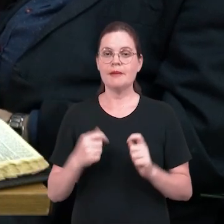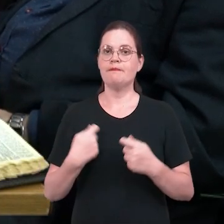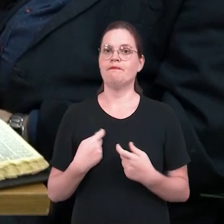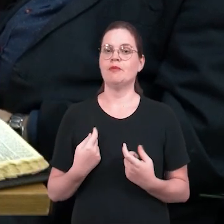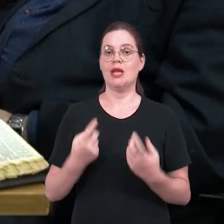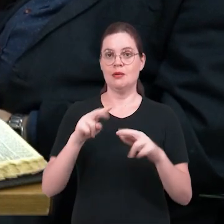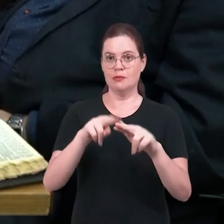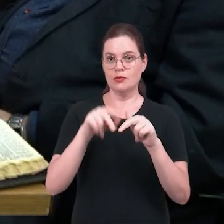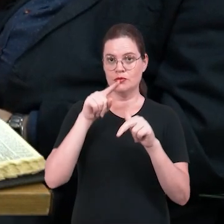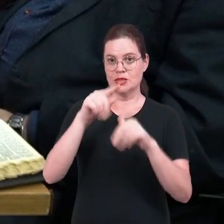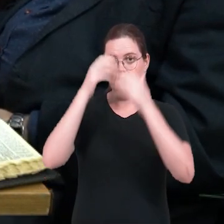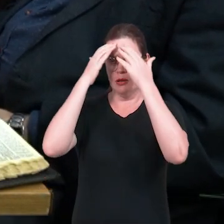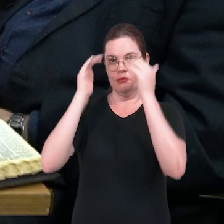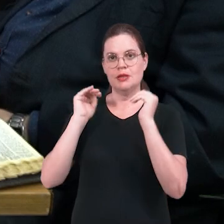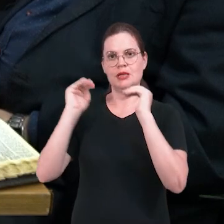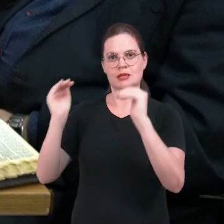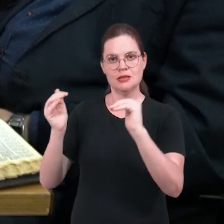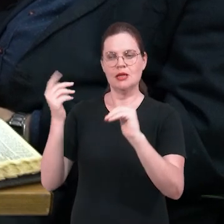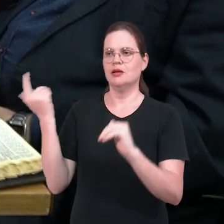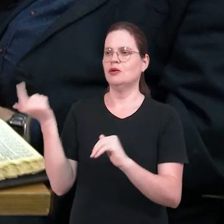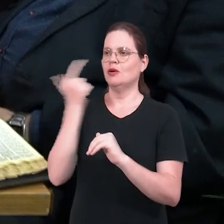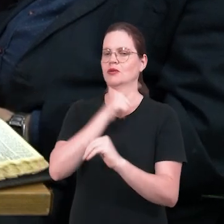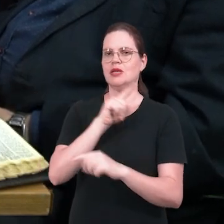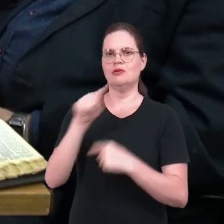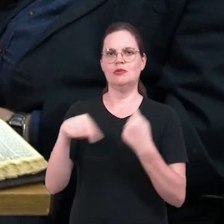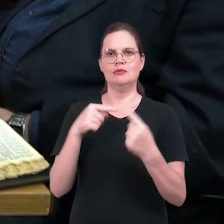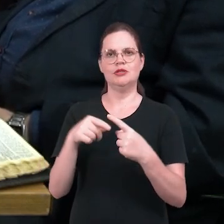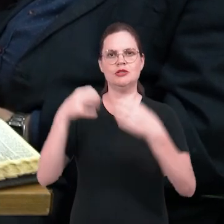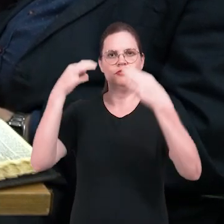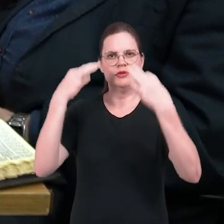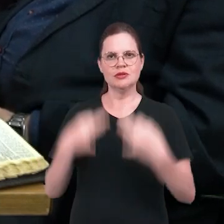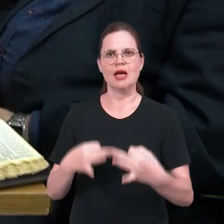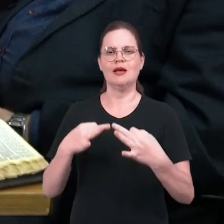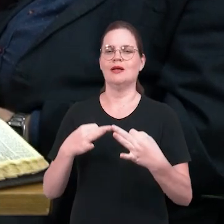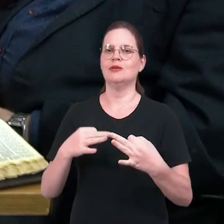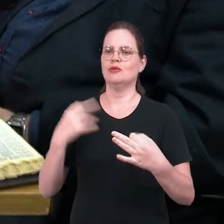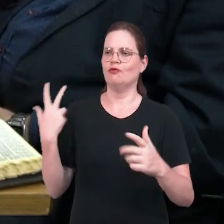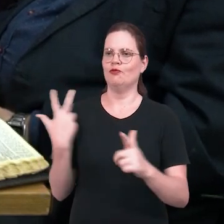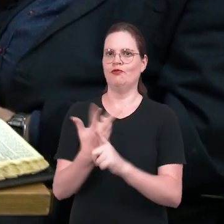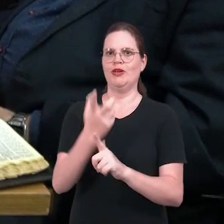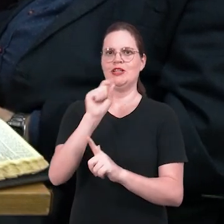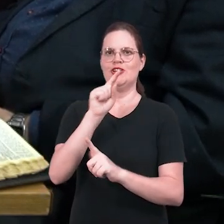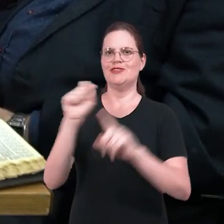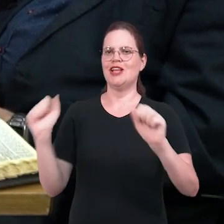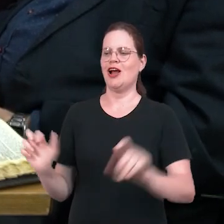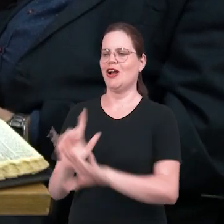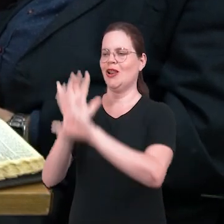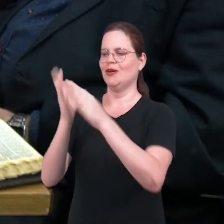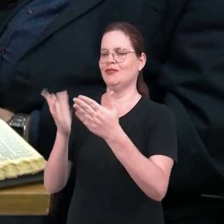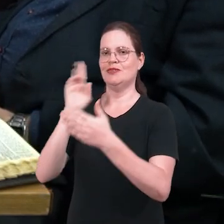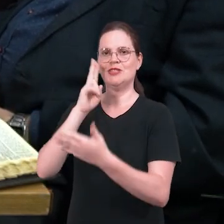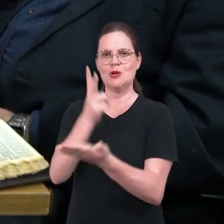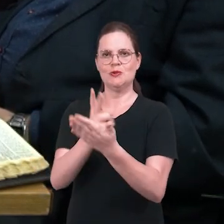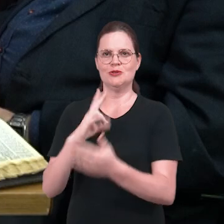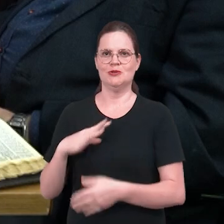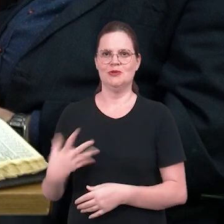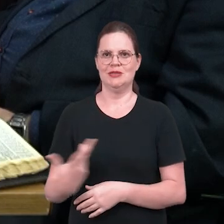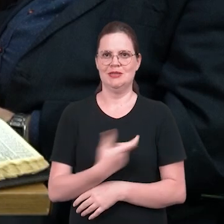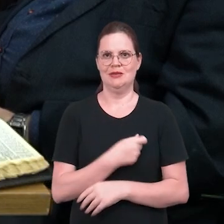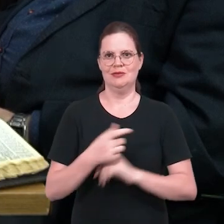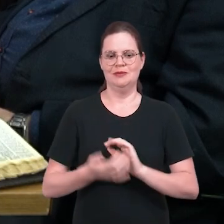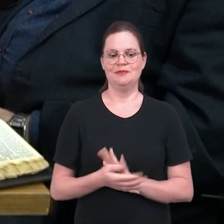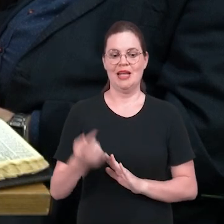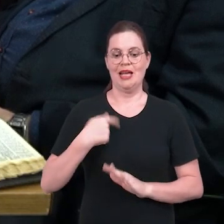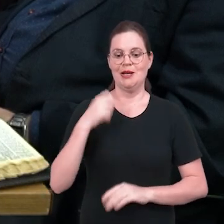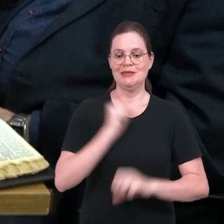cumpre a revelação, você consegue o objetivo do Senhor, o nome do Senhor é glorificado e você continua salvo. Eu